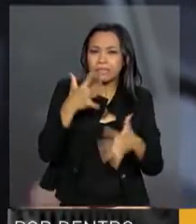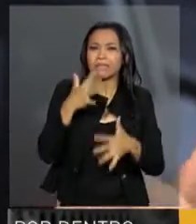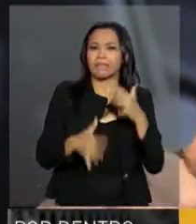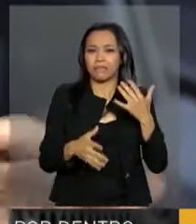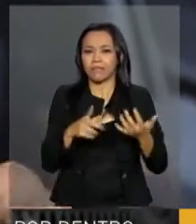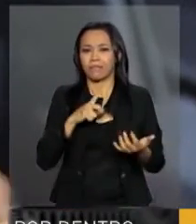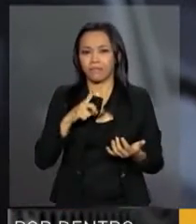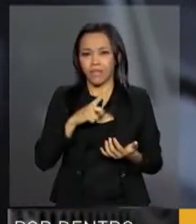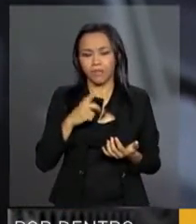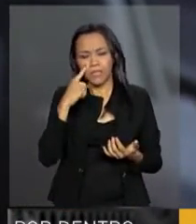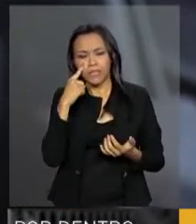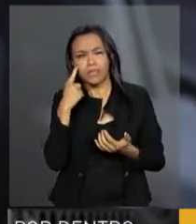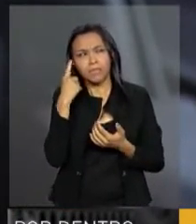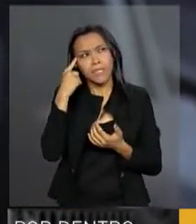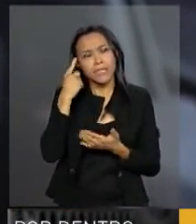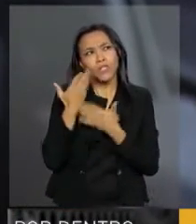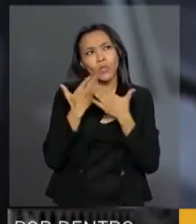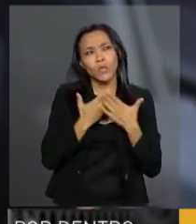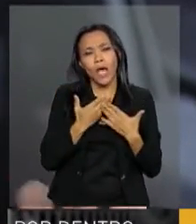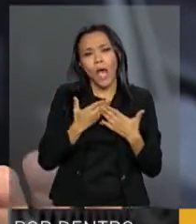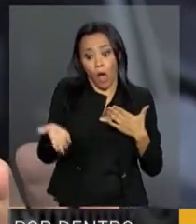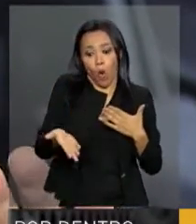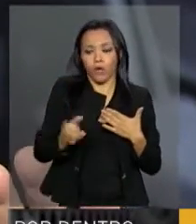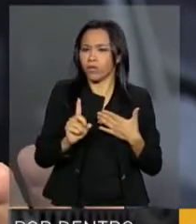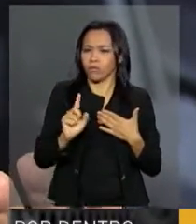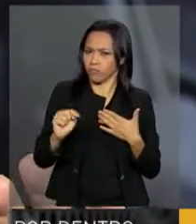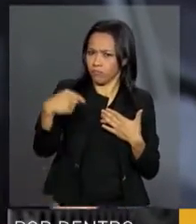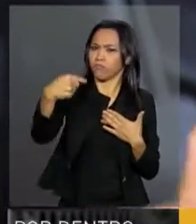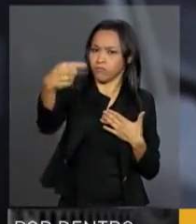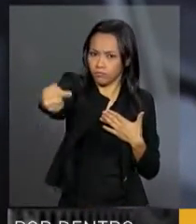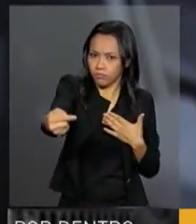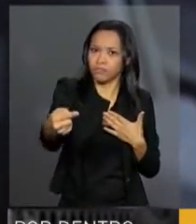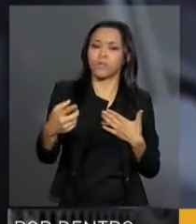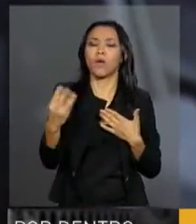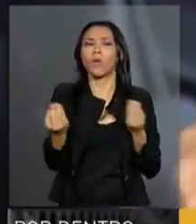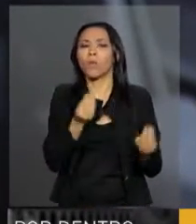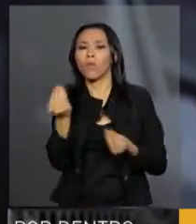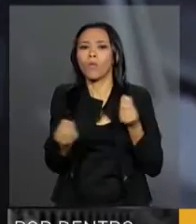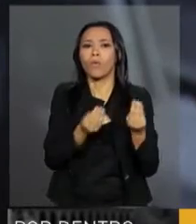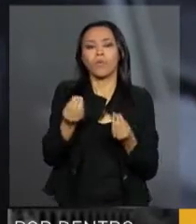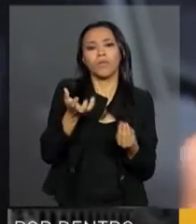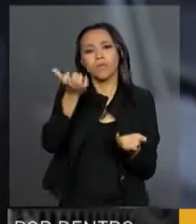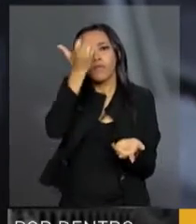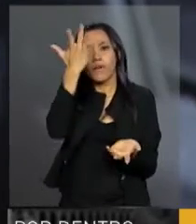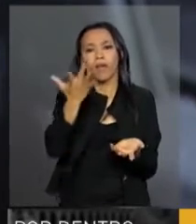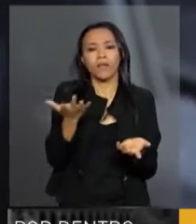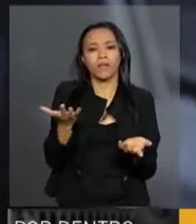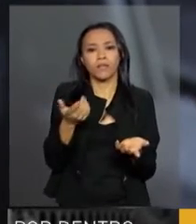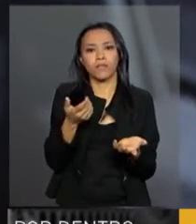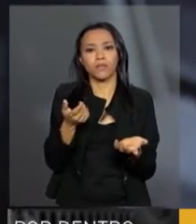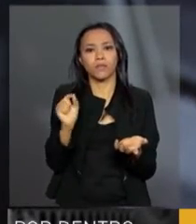a gente precise estudar, não é para agora, mas precisamos estudar forma de facilitar